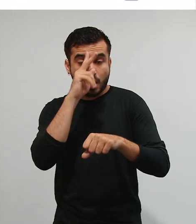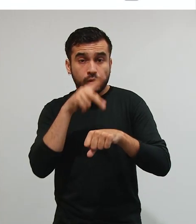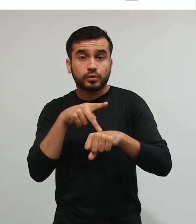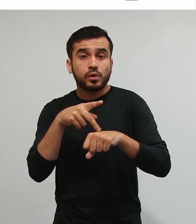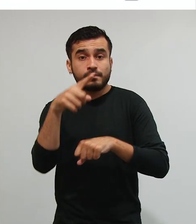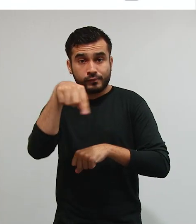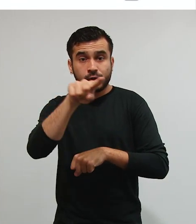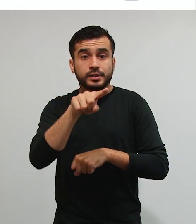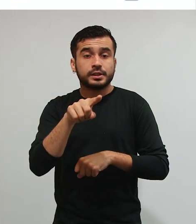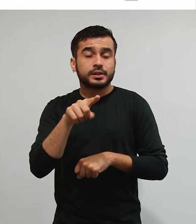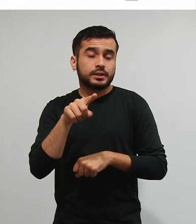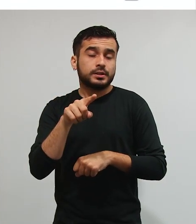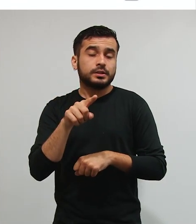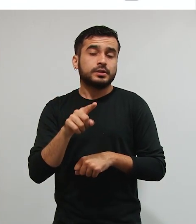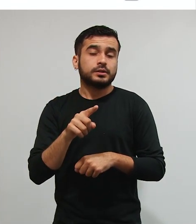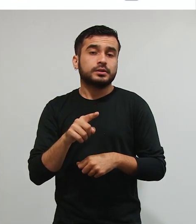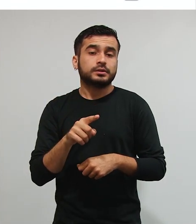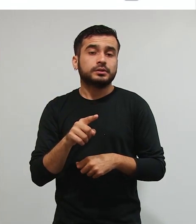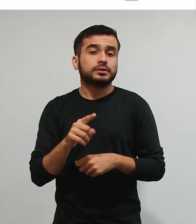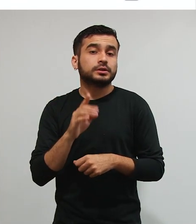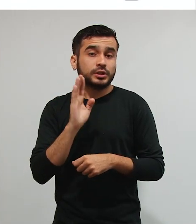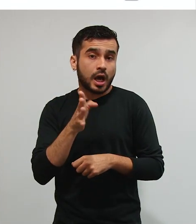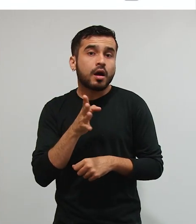outros autores que você